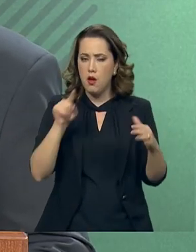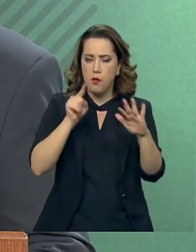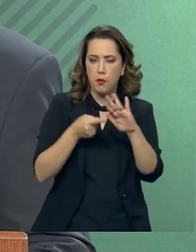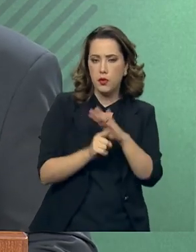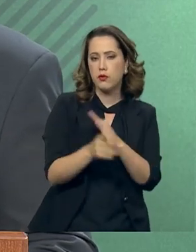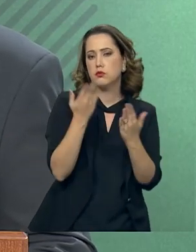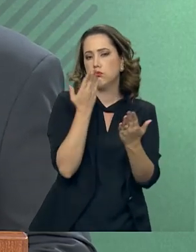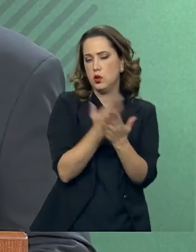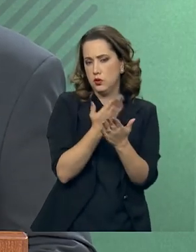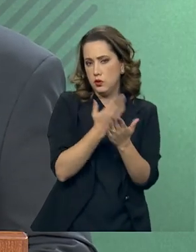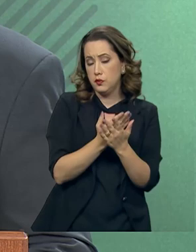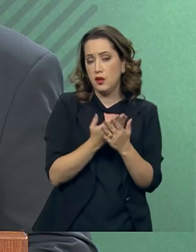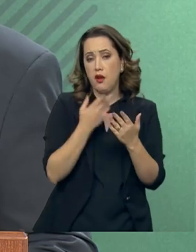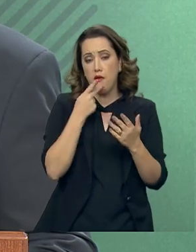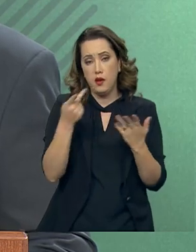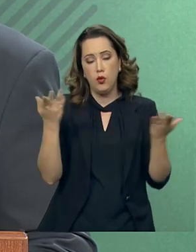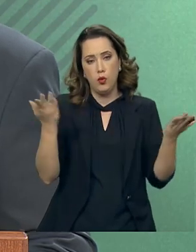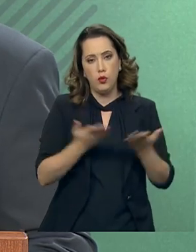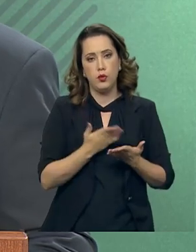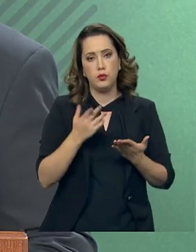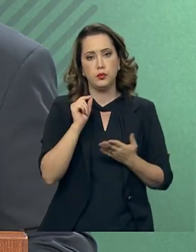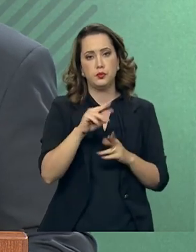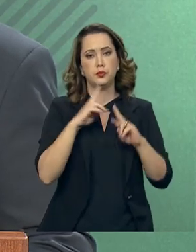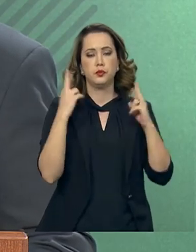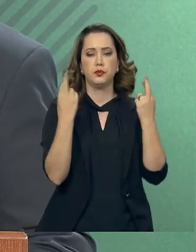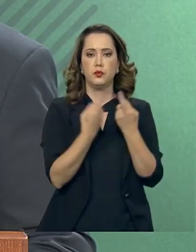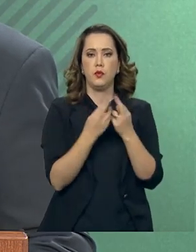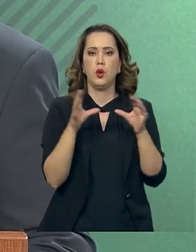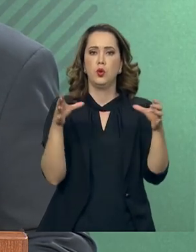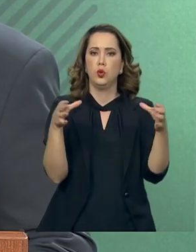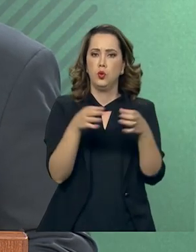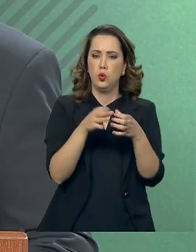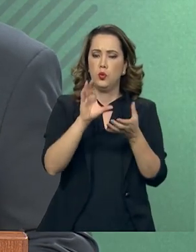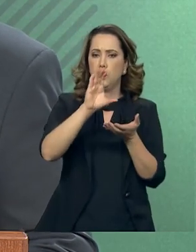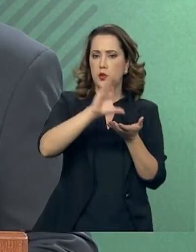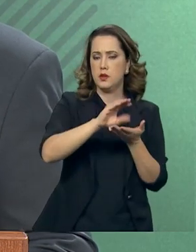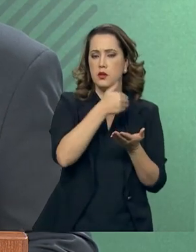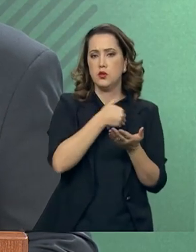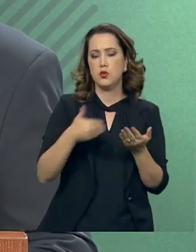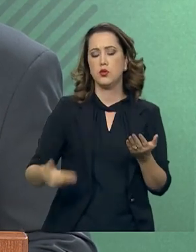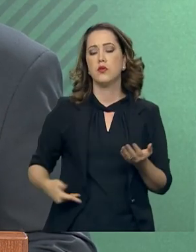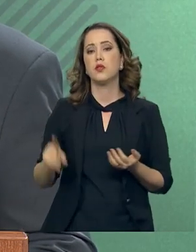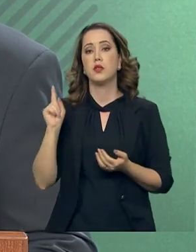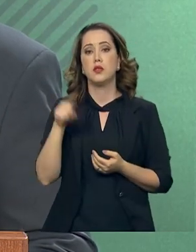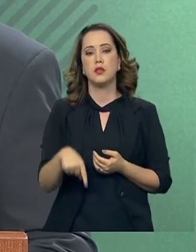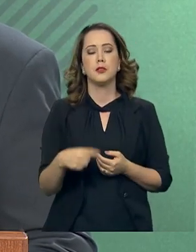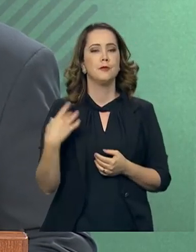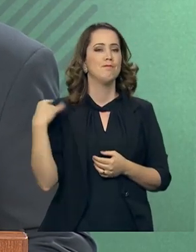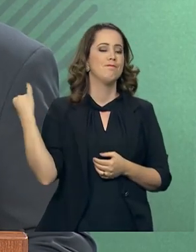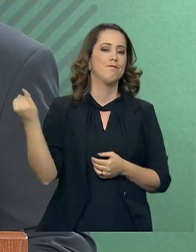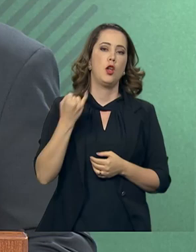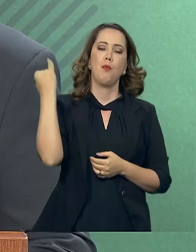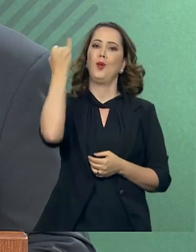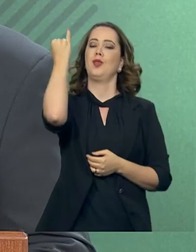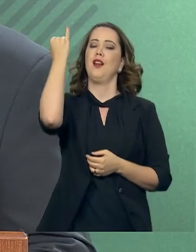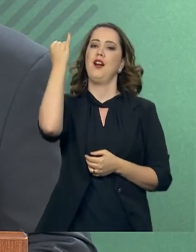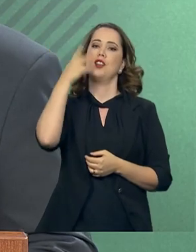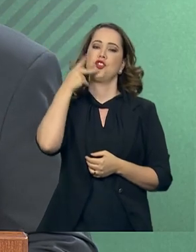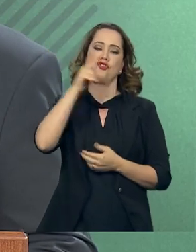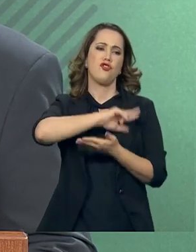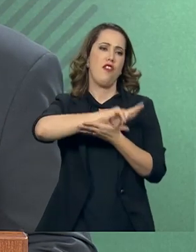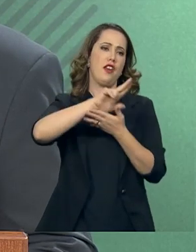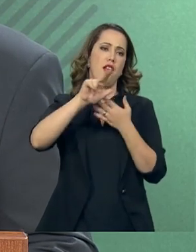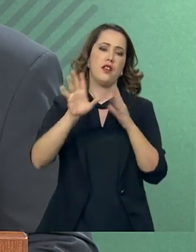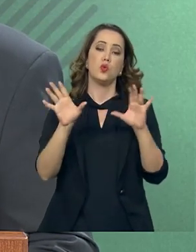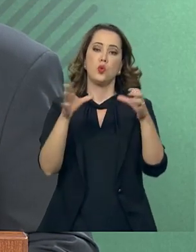esses assuntos foi detido hoje na reunião do conselho de governo foi extremamente promissor vários e